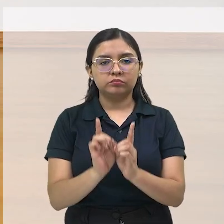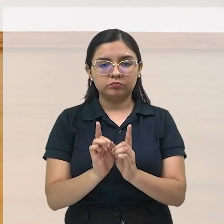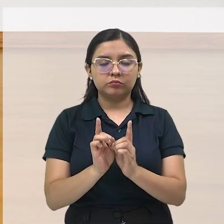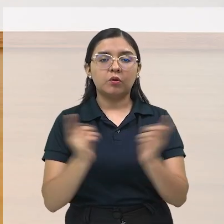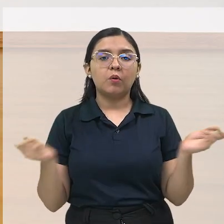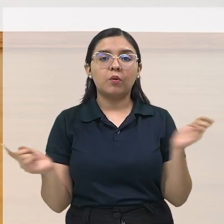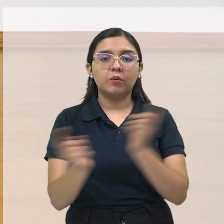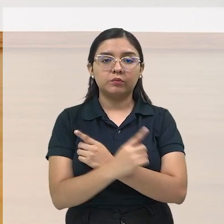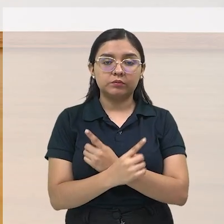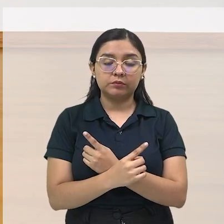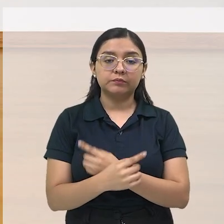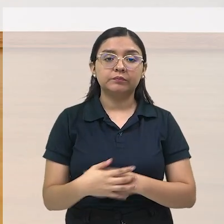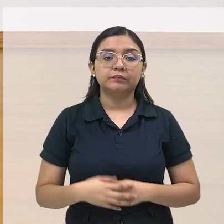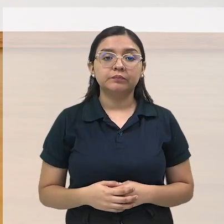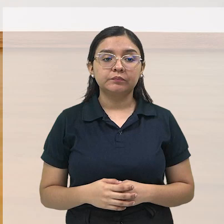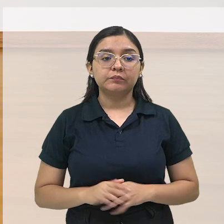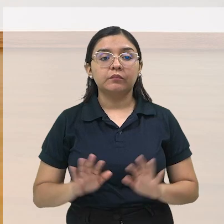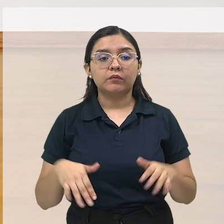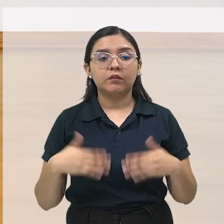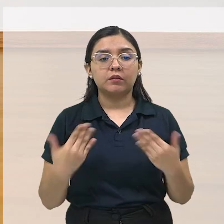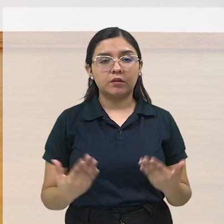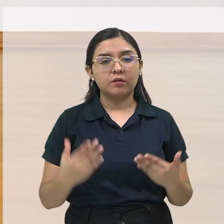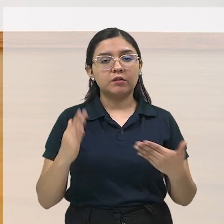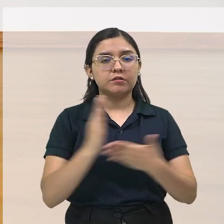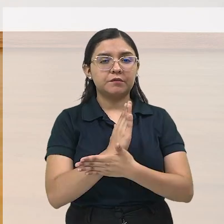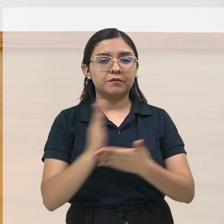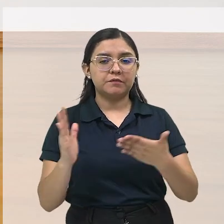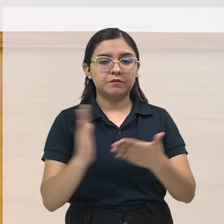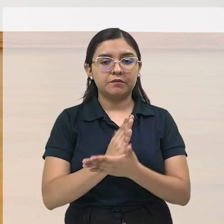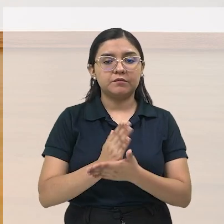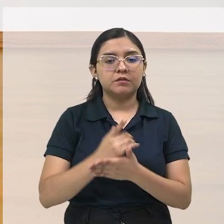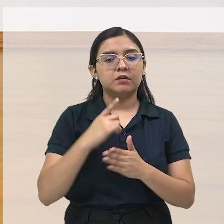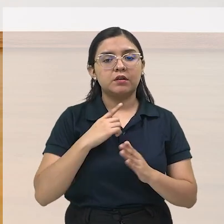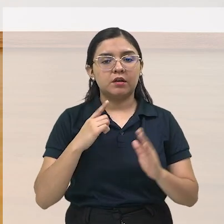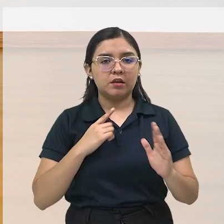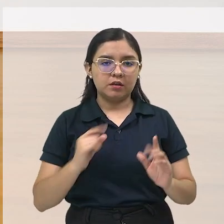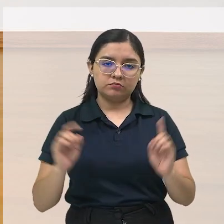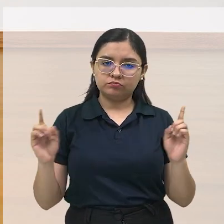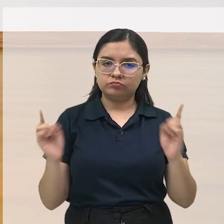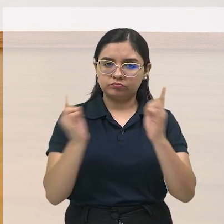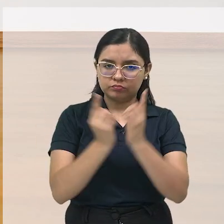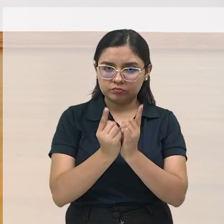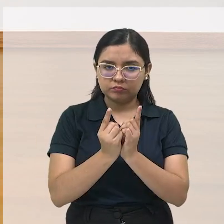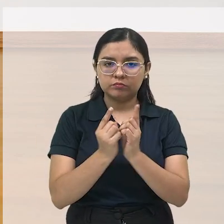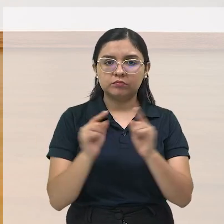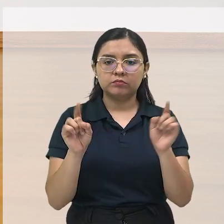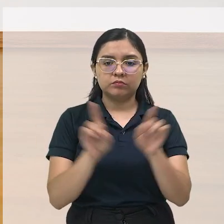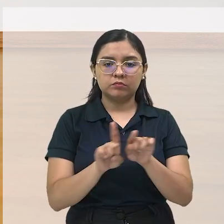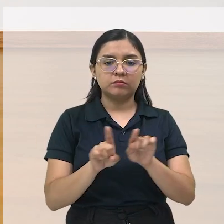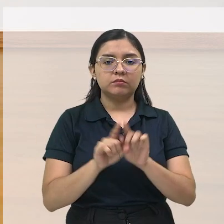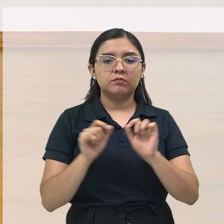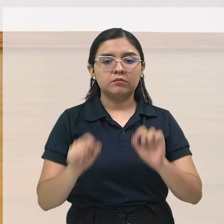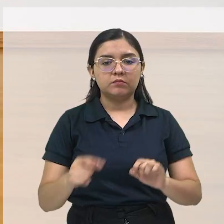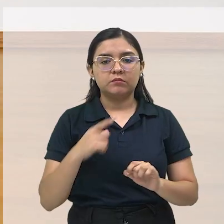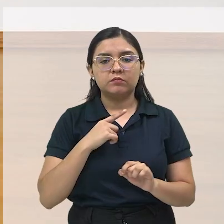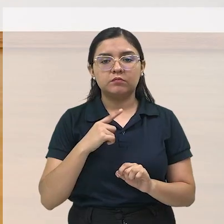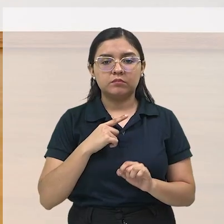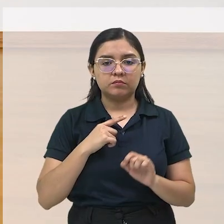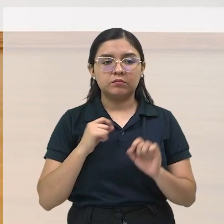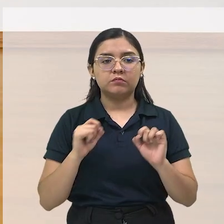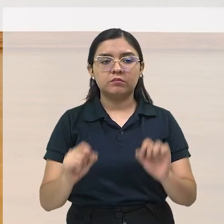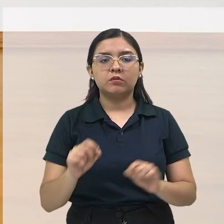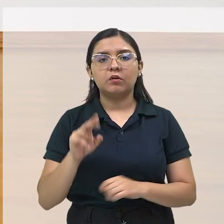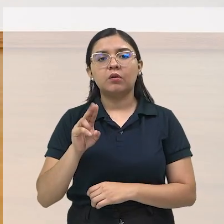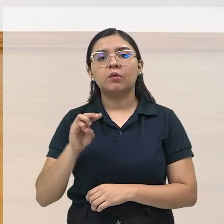sentido contrário aos ponteiros do relógio. De vez em quando, eles aproximam-se e fazem a menção de uma umbigada.